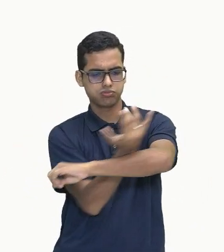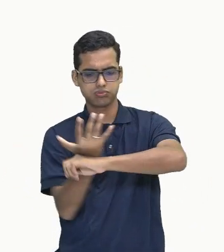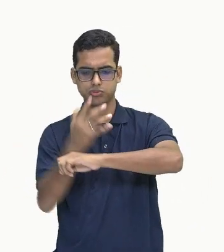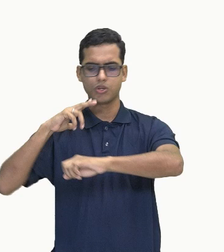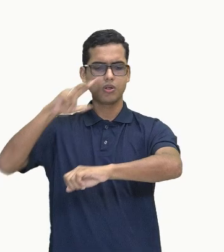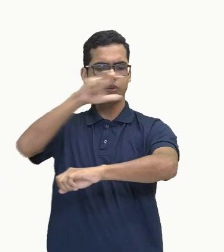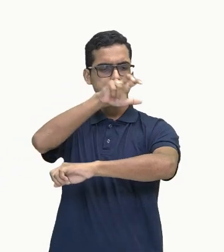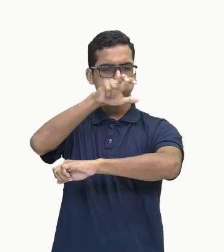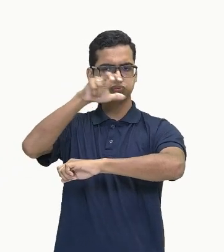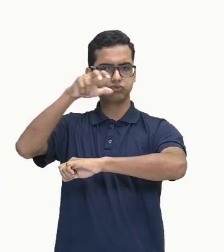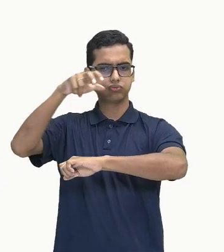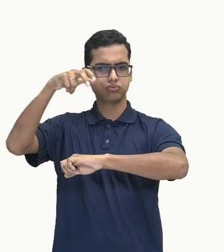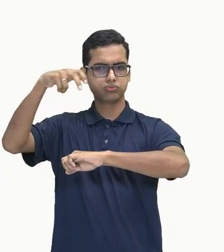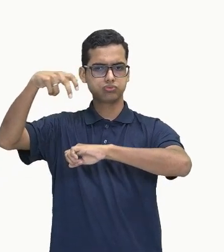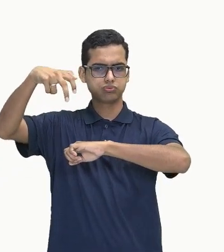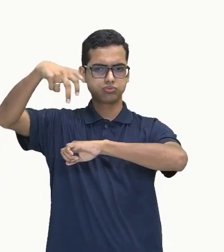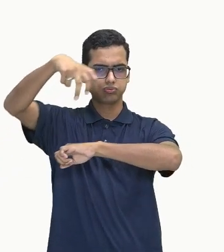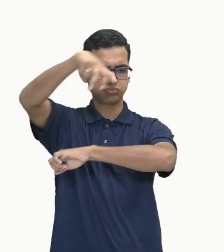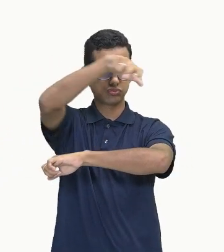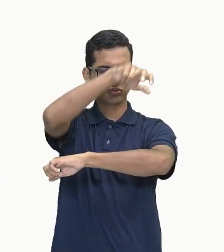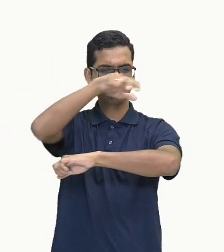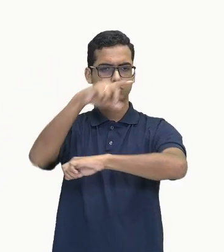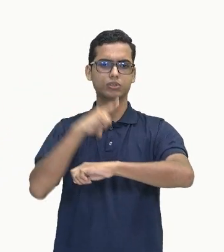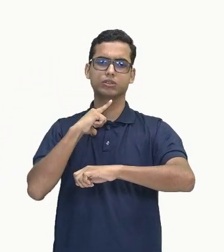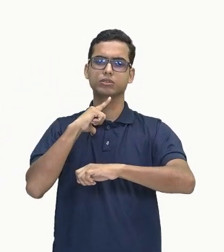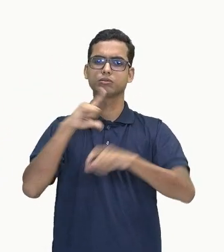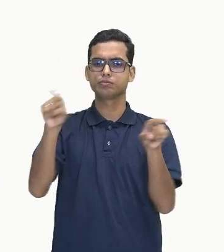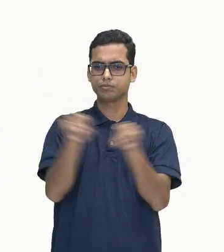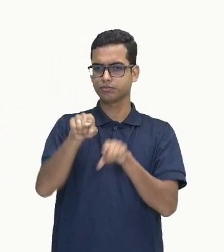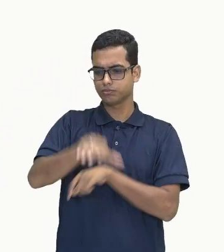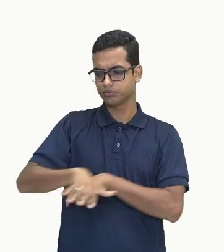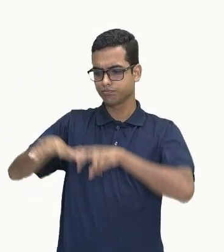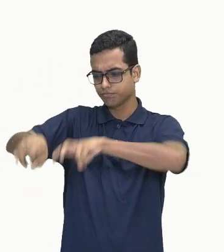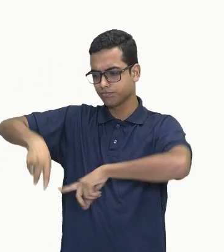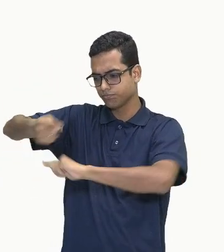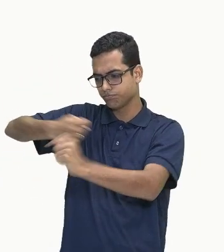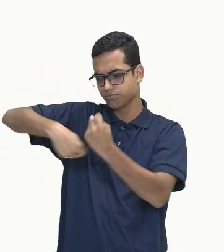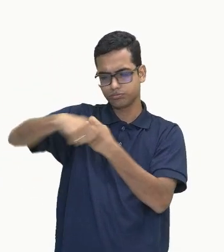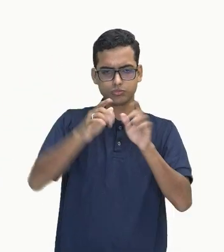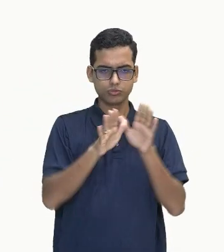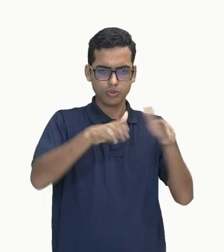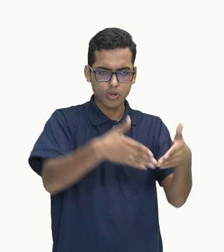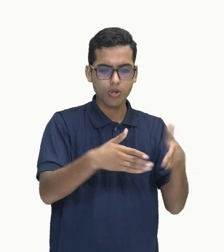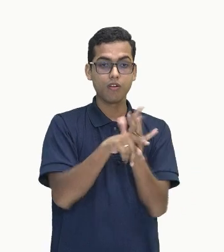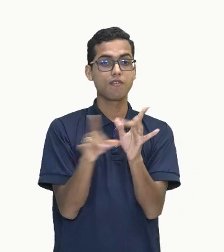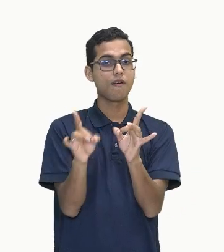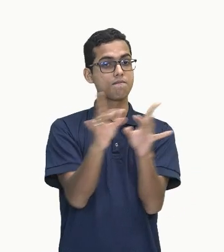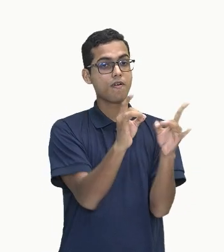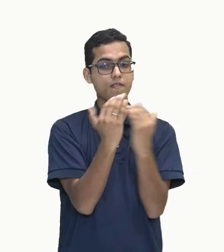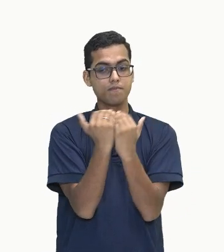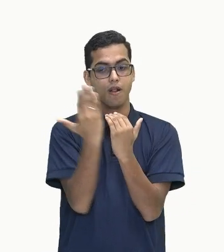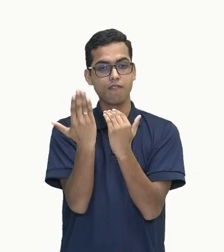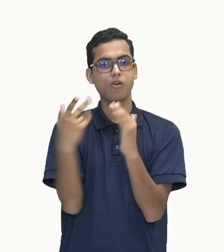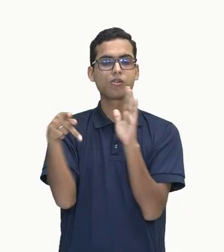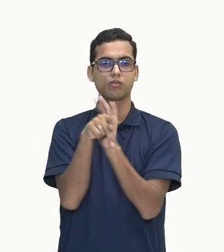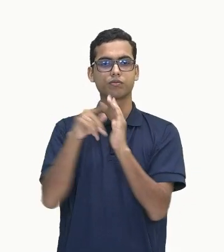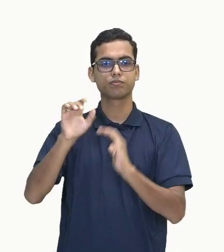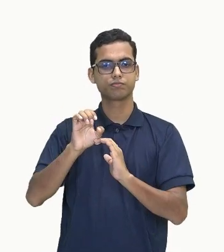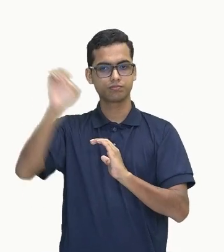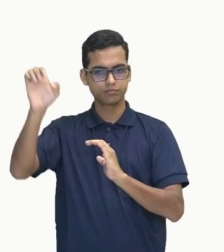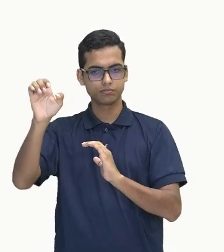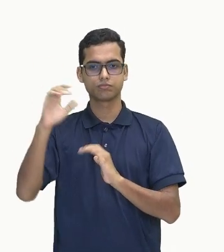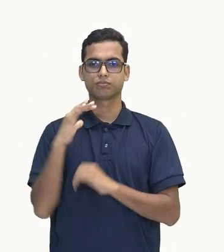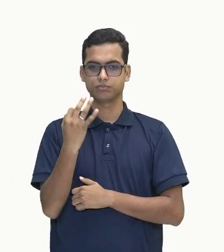as atividades do agronegócio, né, que já abrange a indústria e também voltadas para a exportação. E aí nós temos, olha,